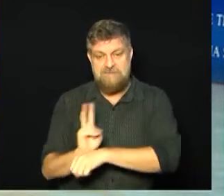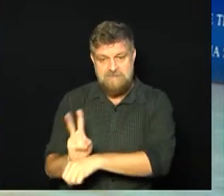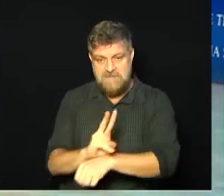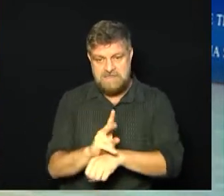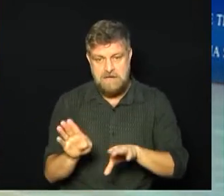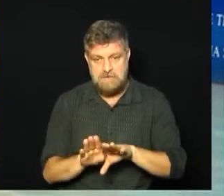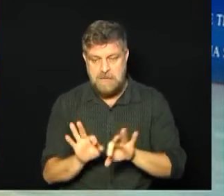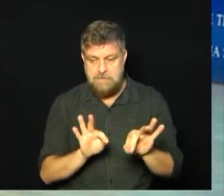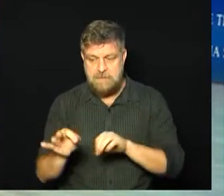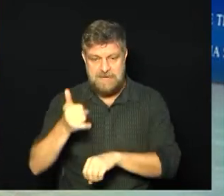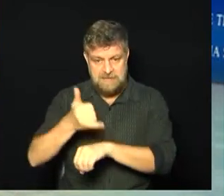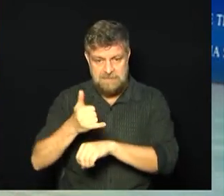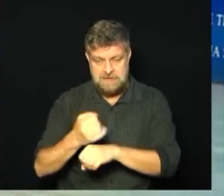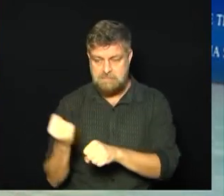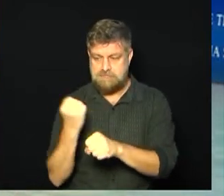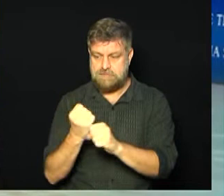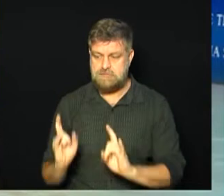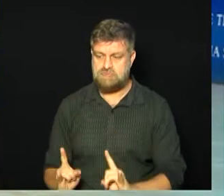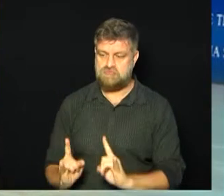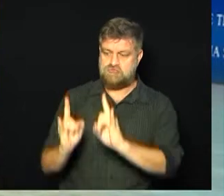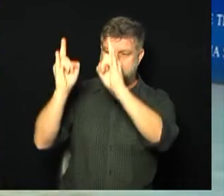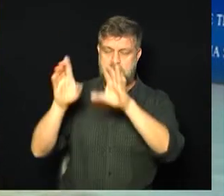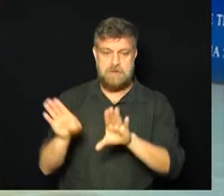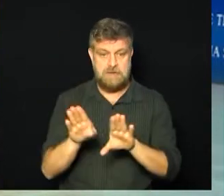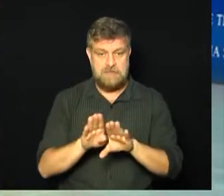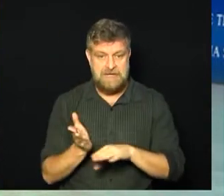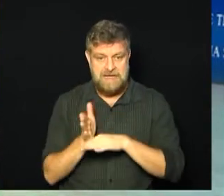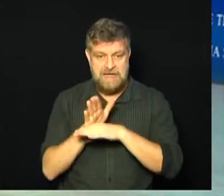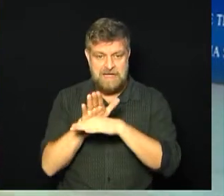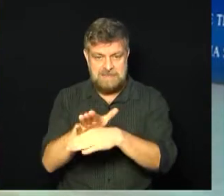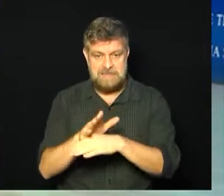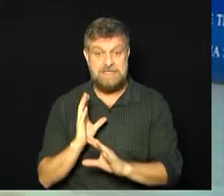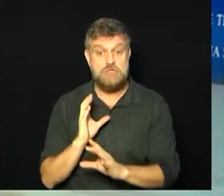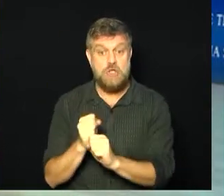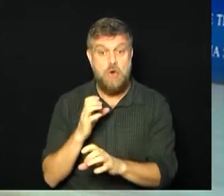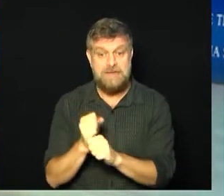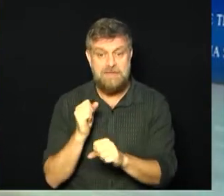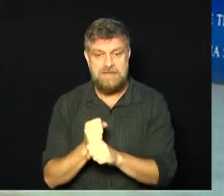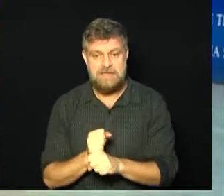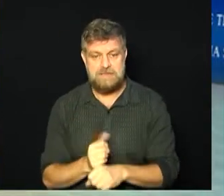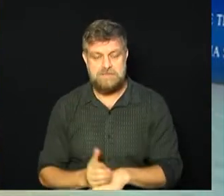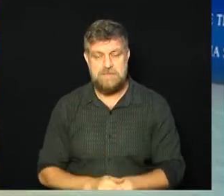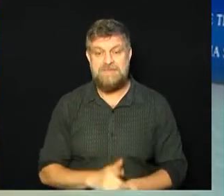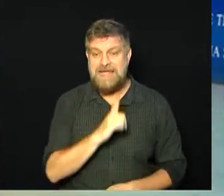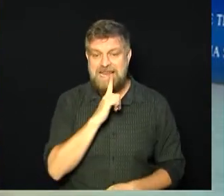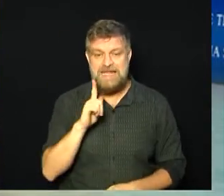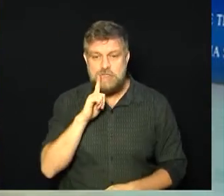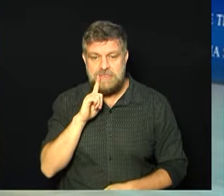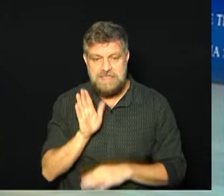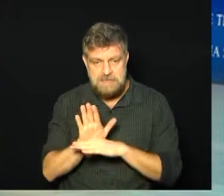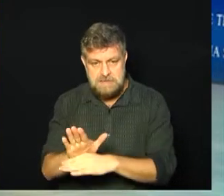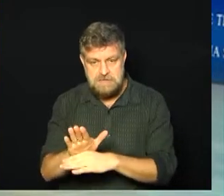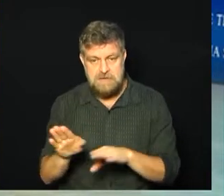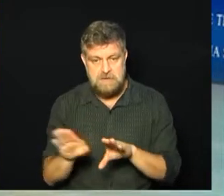armador de ferragens na construção civil, assistente de serviço de contabilidade, atendente de lanchonete, auxiliar